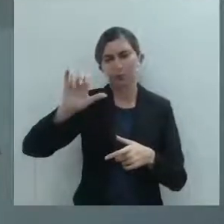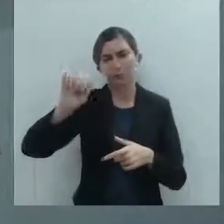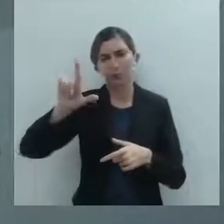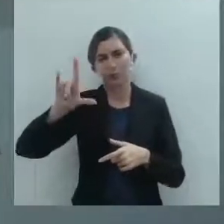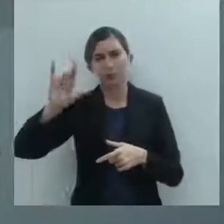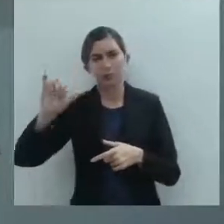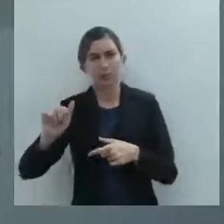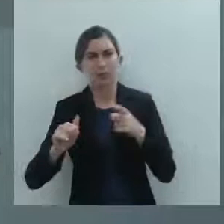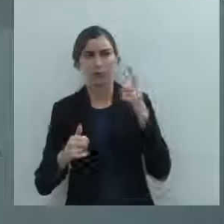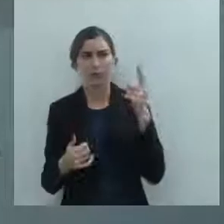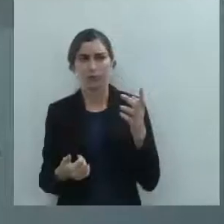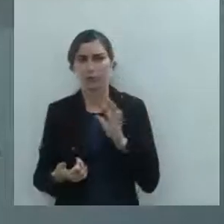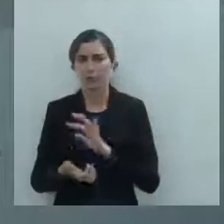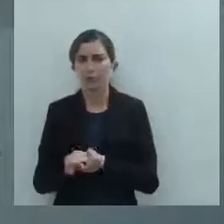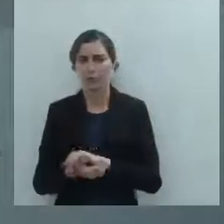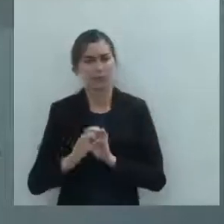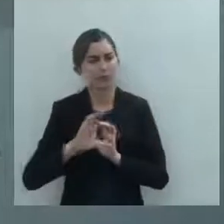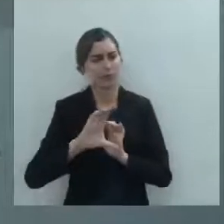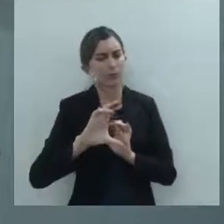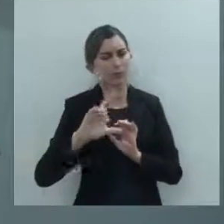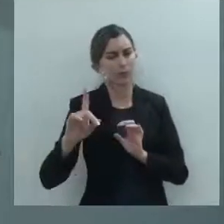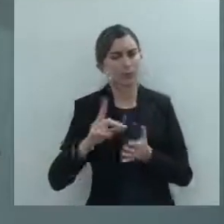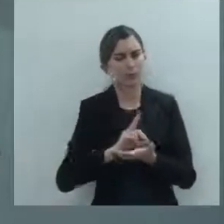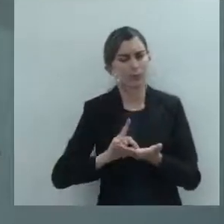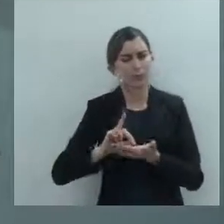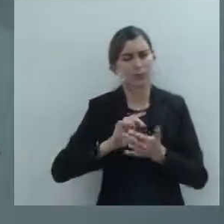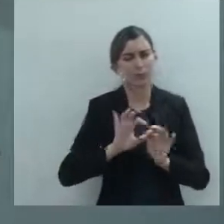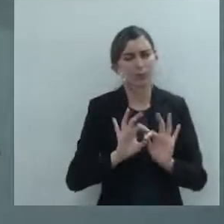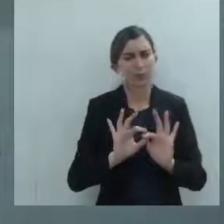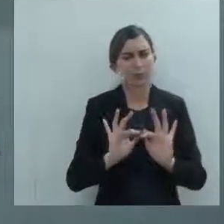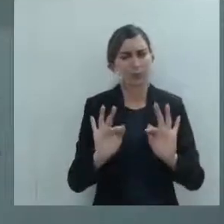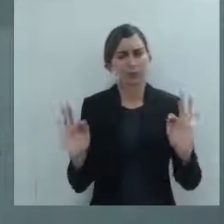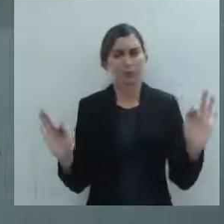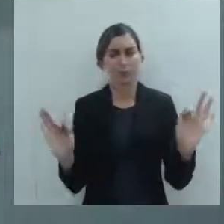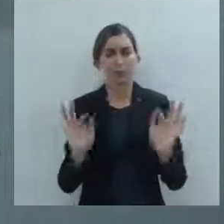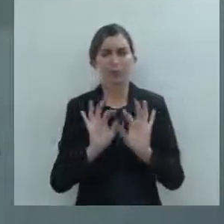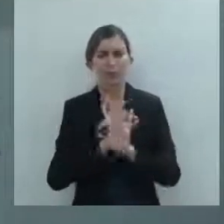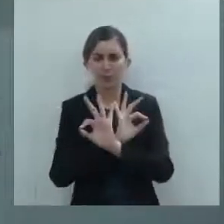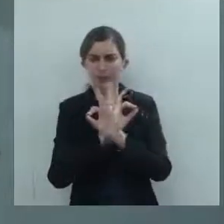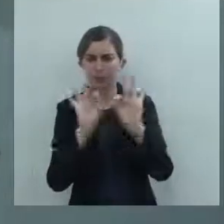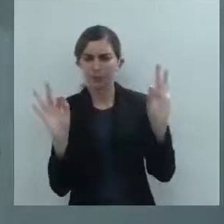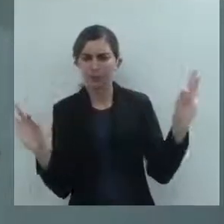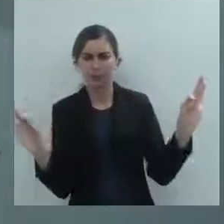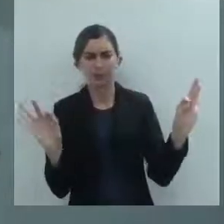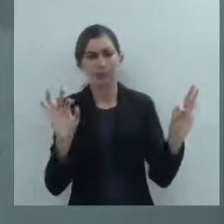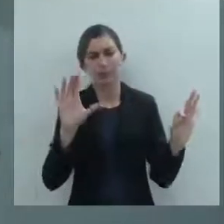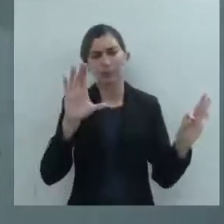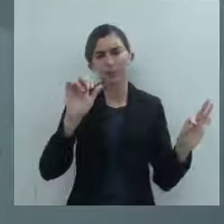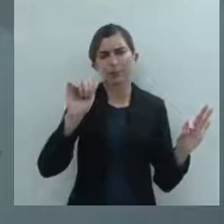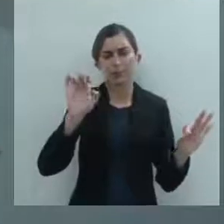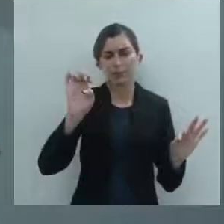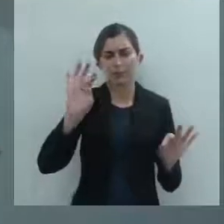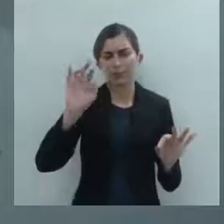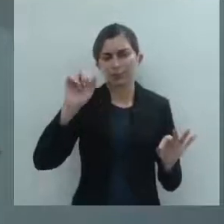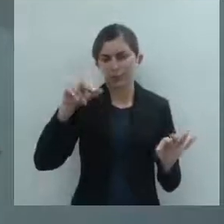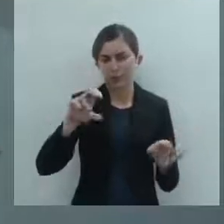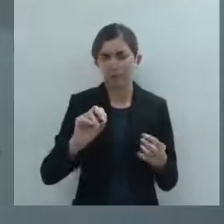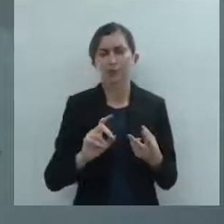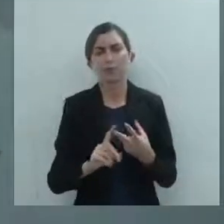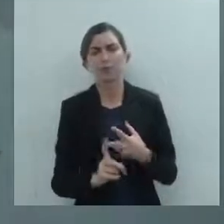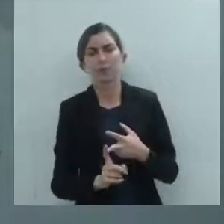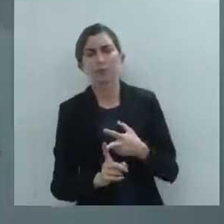et circencis CD Maravilhoso álbum maravilhoso tá o Caetano com Gil com